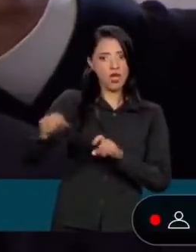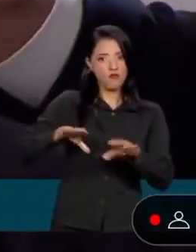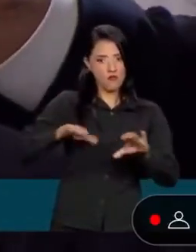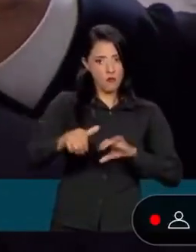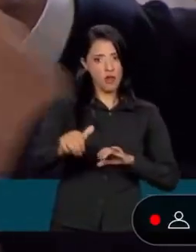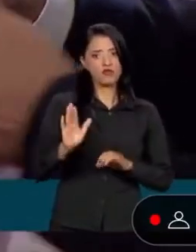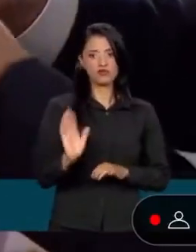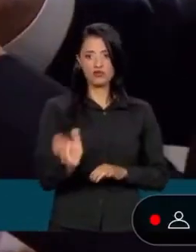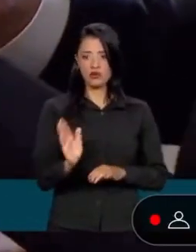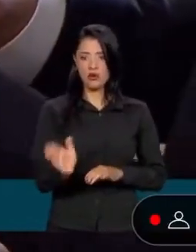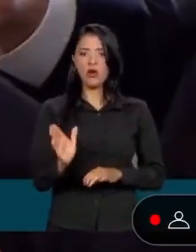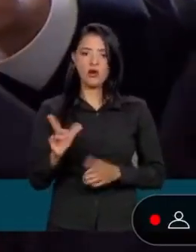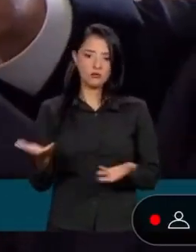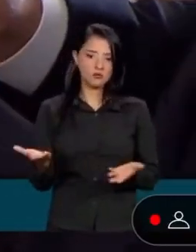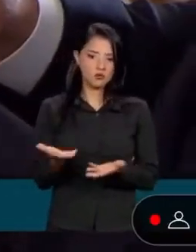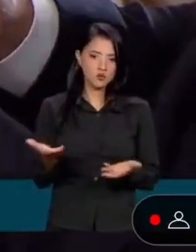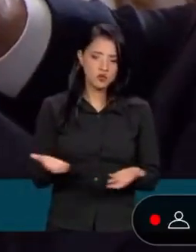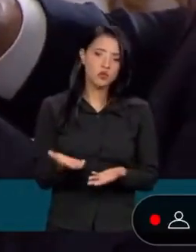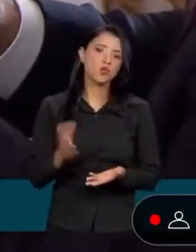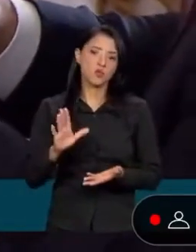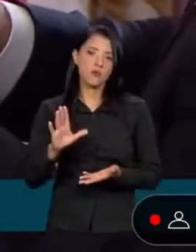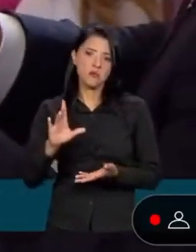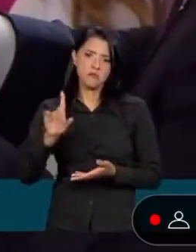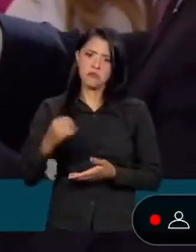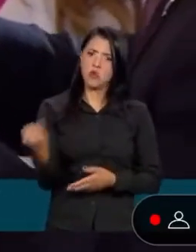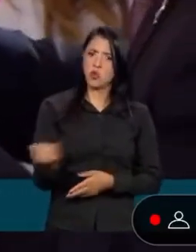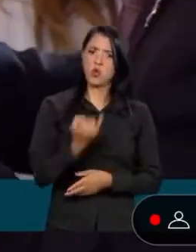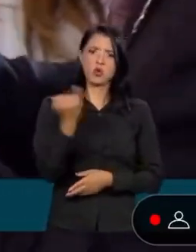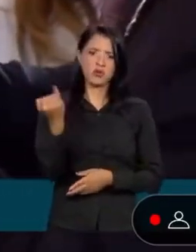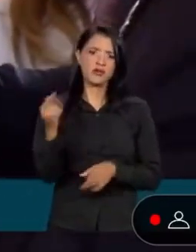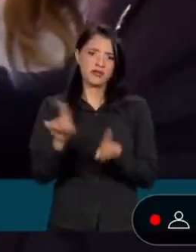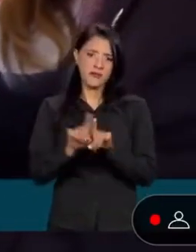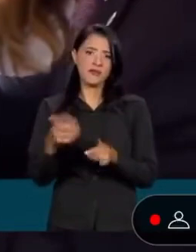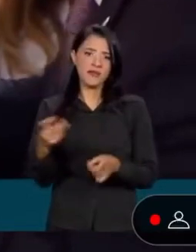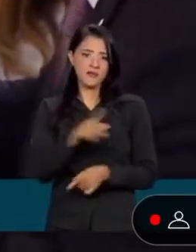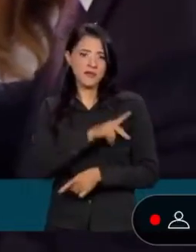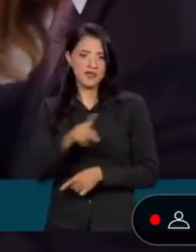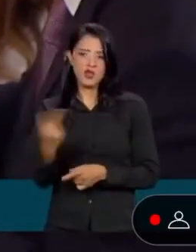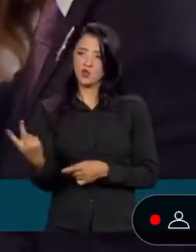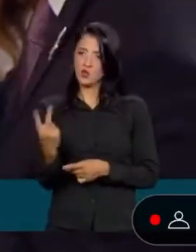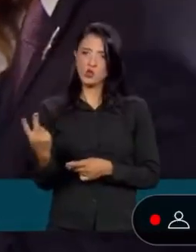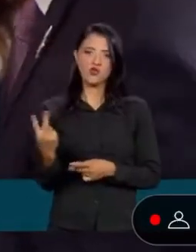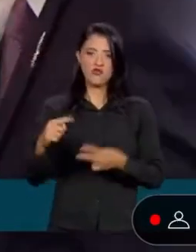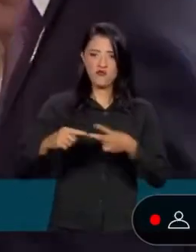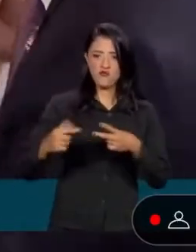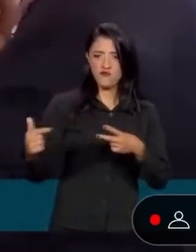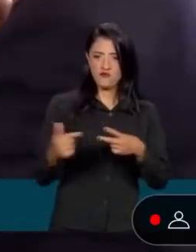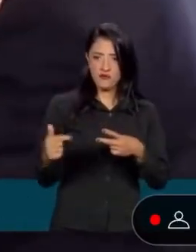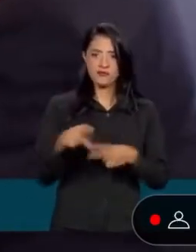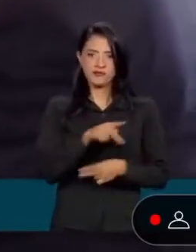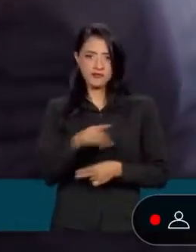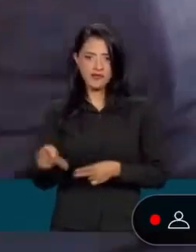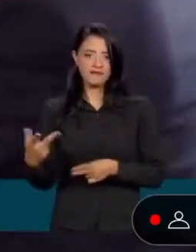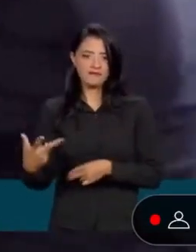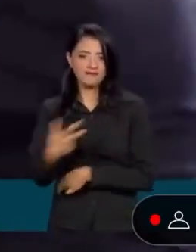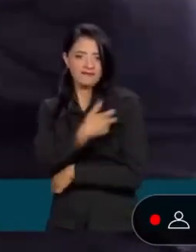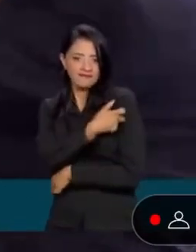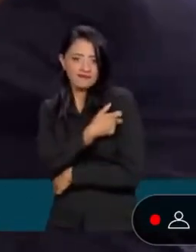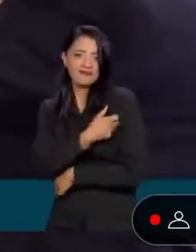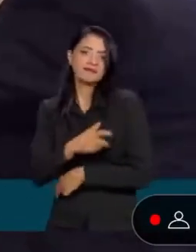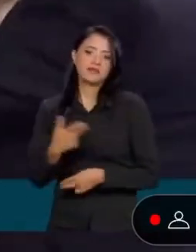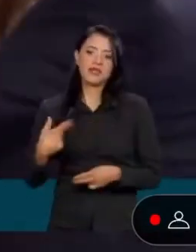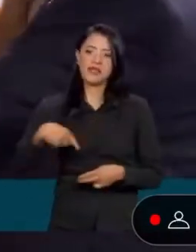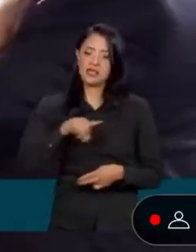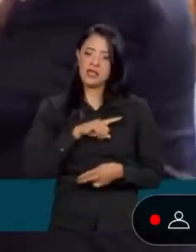por isso mais uma simbologia bastante forte Presidente vice-presidente da República portanto dando esse recado